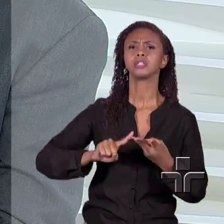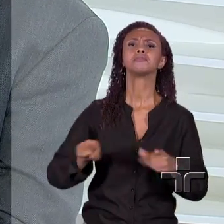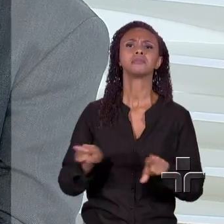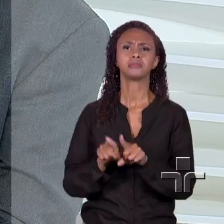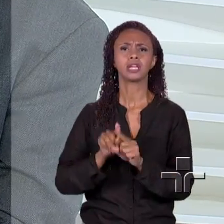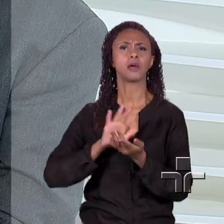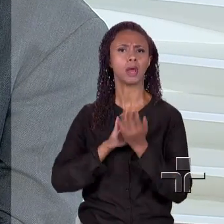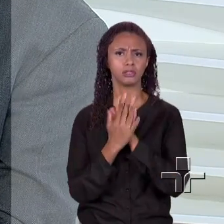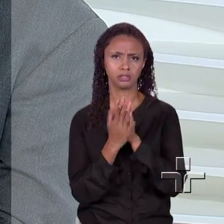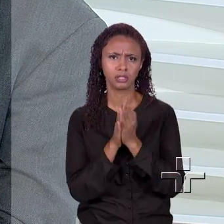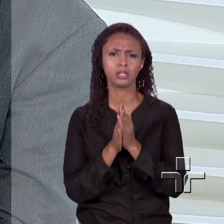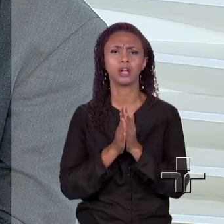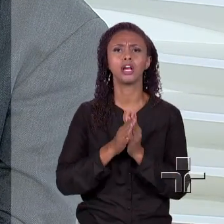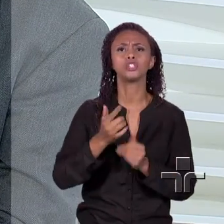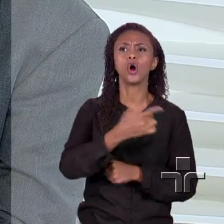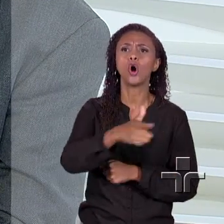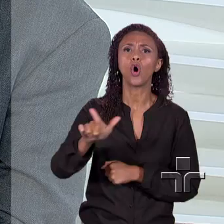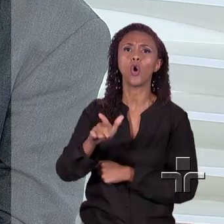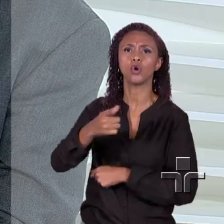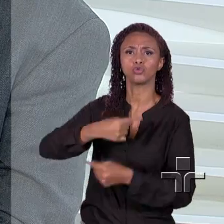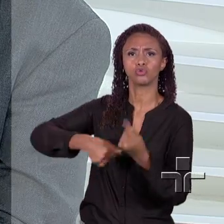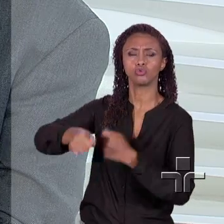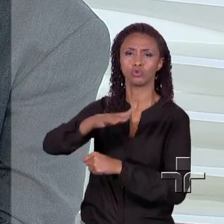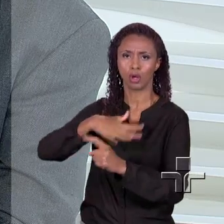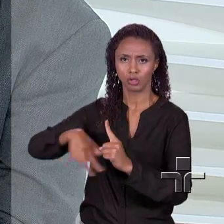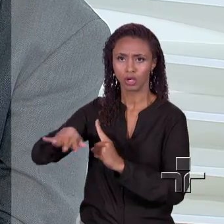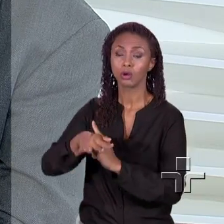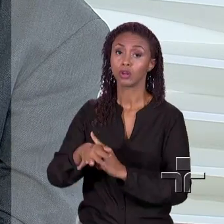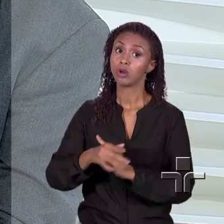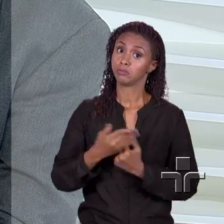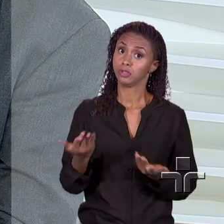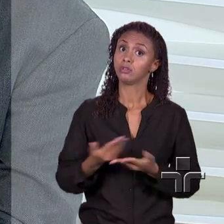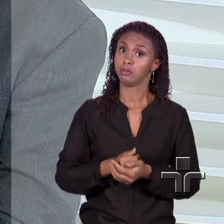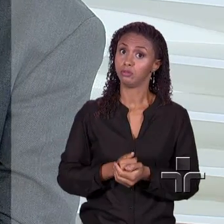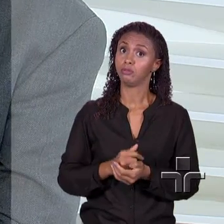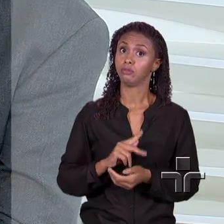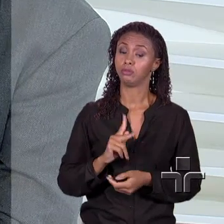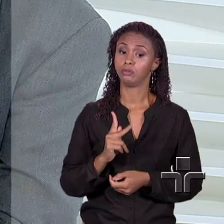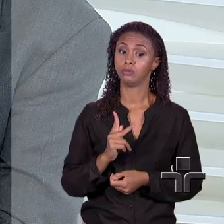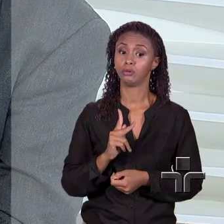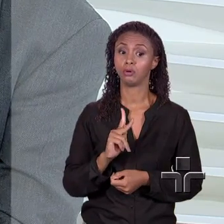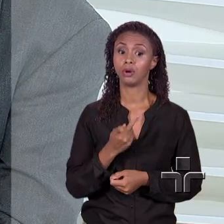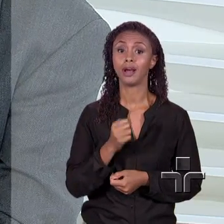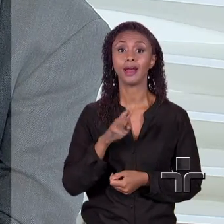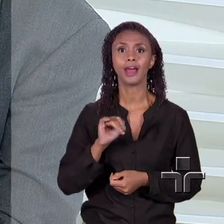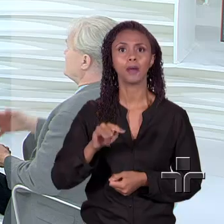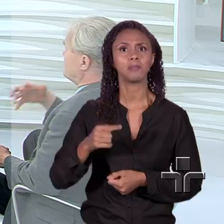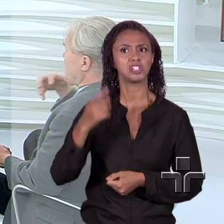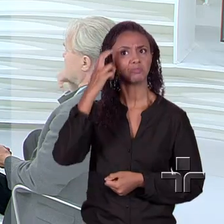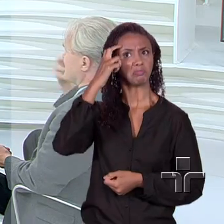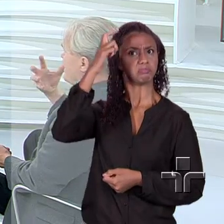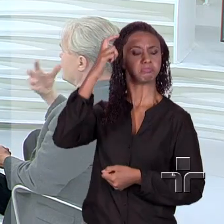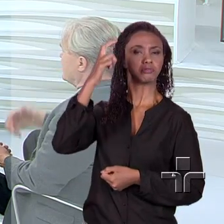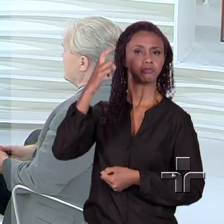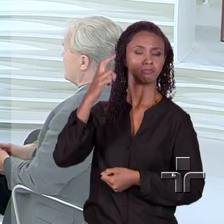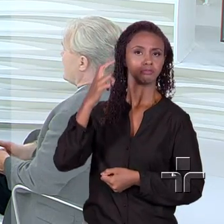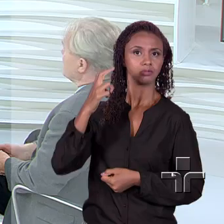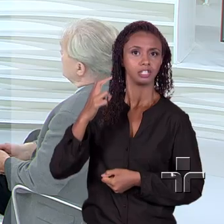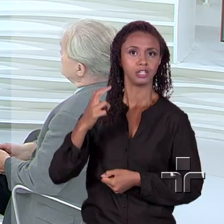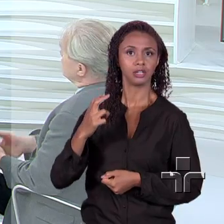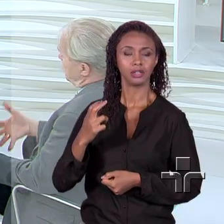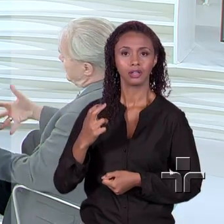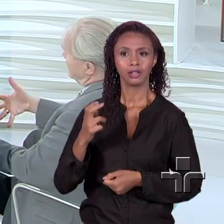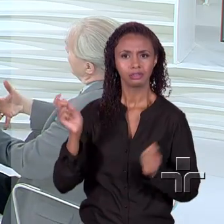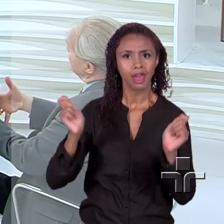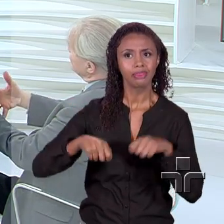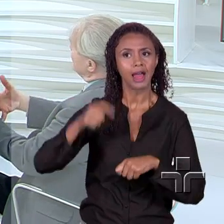outras questões socioeconômicas. Então, nesse sentido, foi uma pessoa muito antes do seu tempo, capaz de pensar